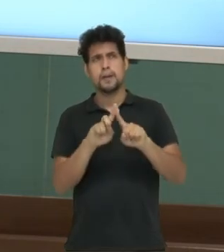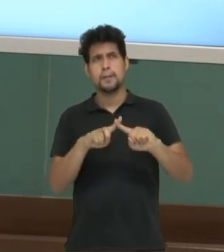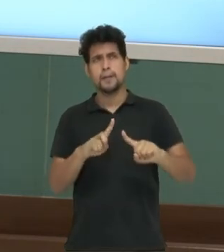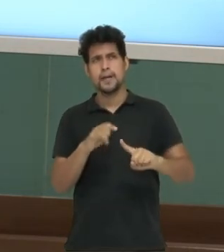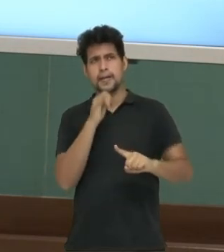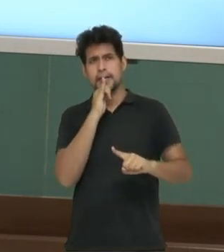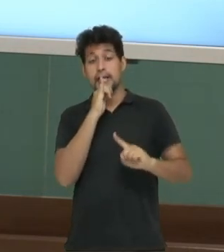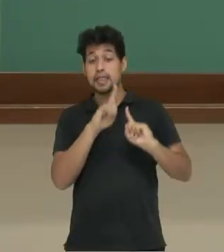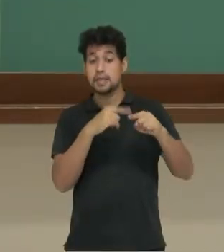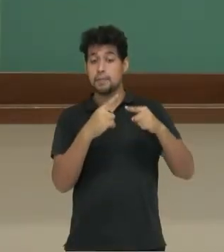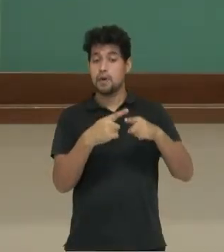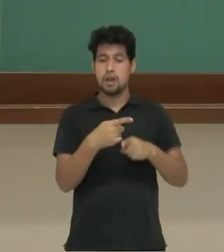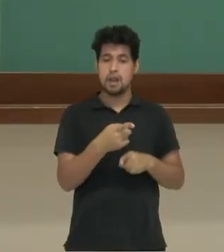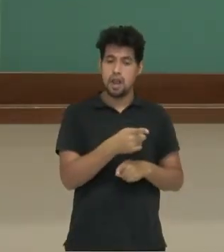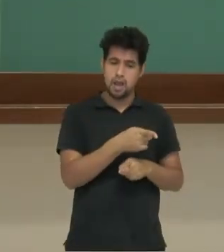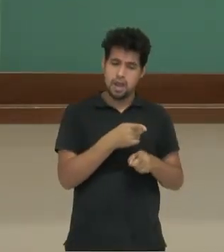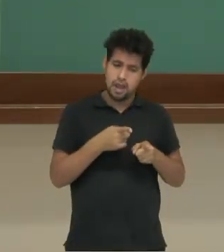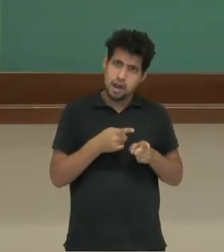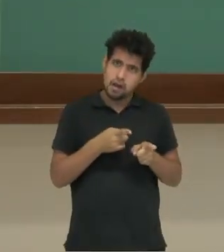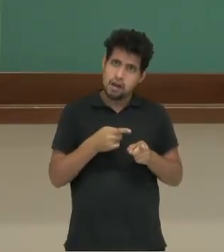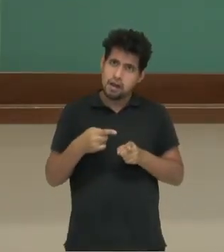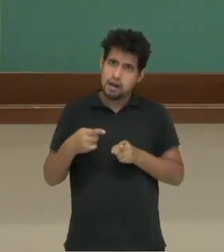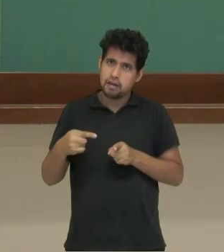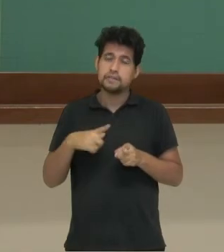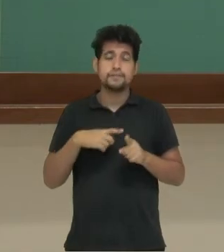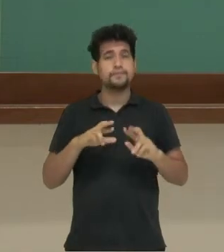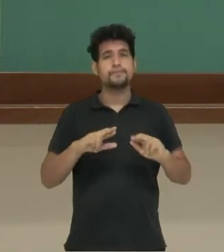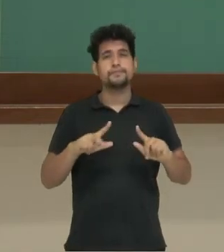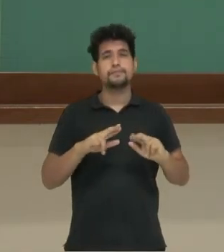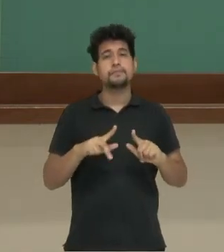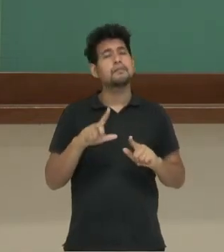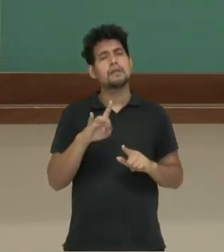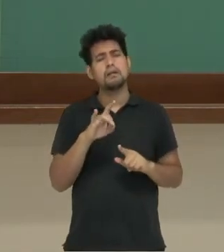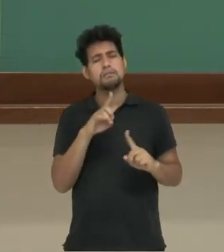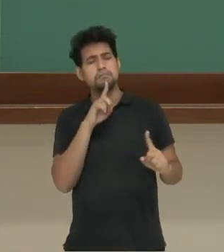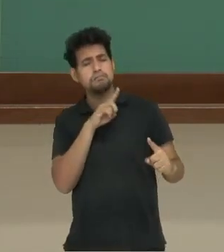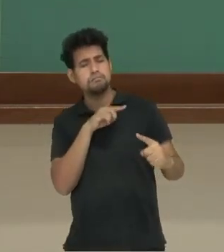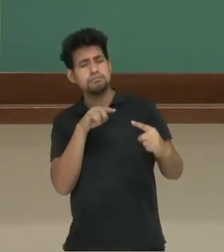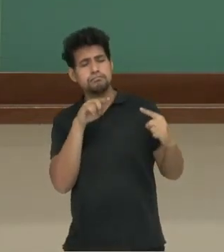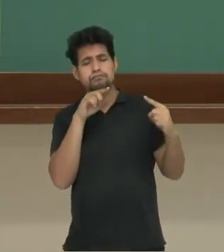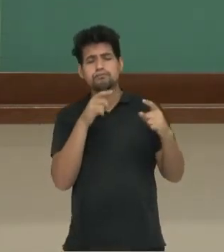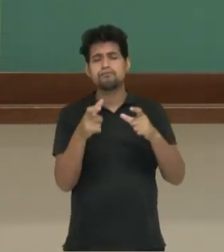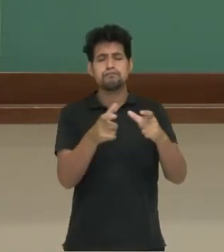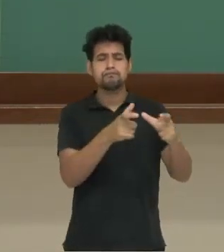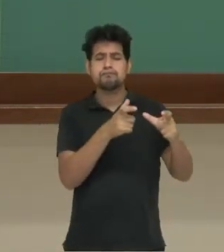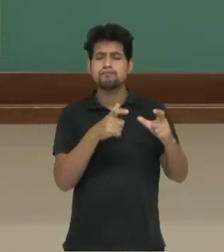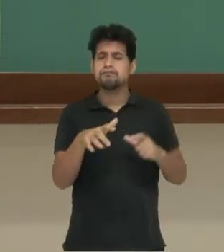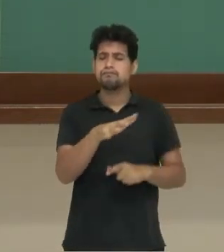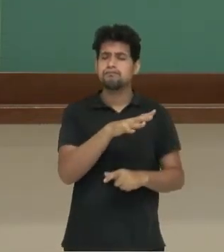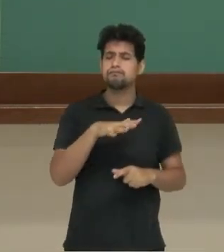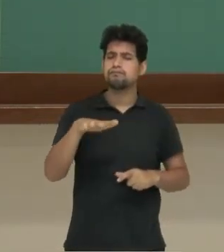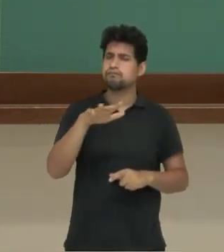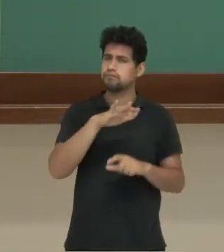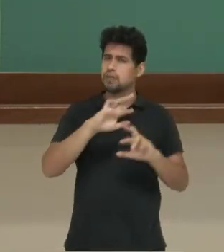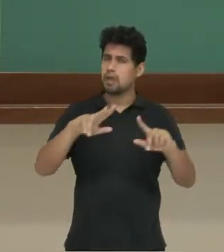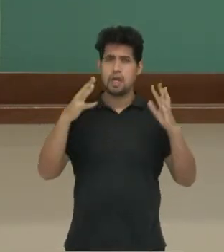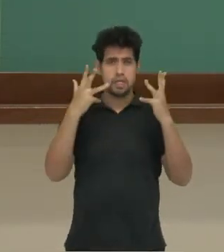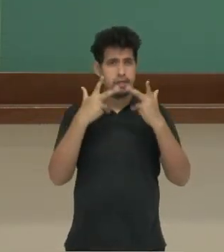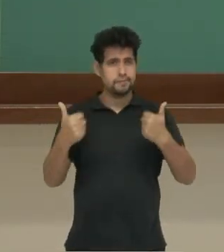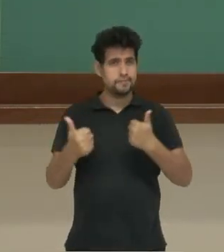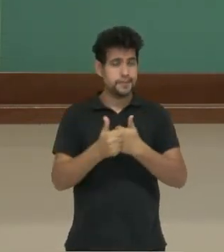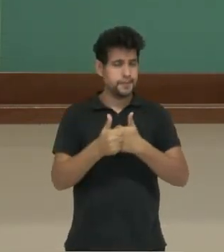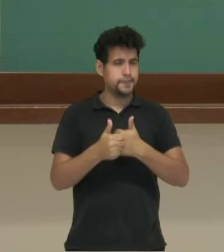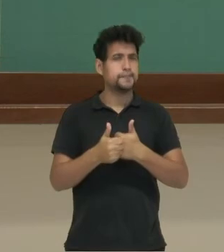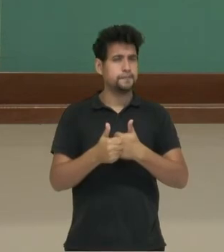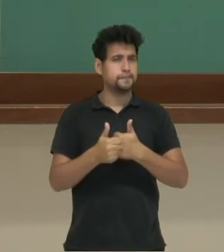Já na fase larval, ele vai ter a linha lateral, que vai somente reconhecer os lugares, os ambientes e outros animais que estejam por